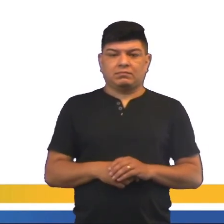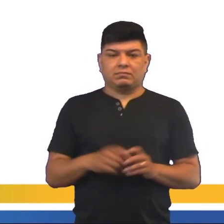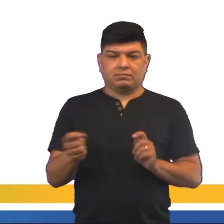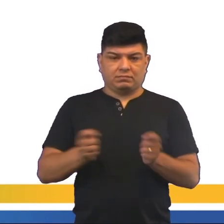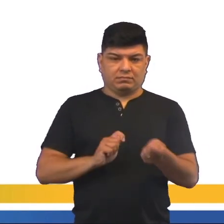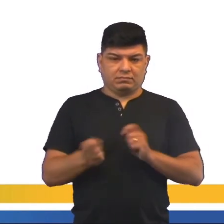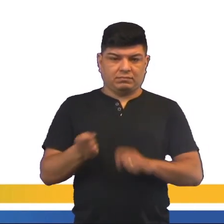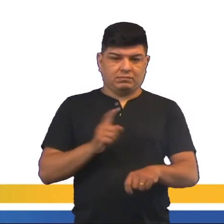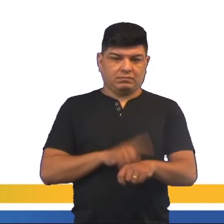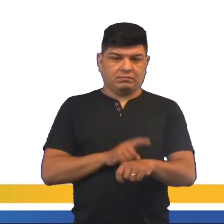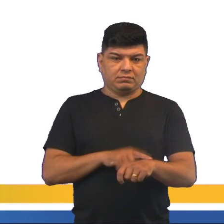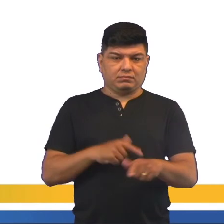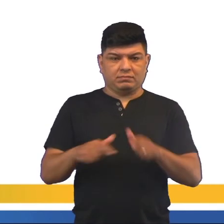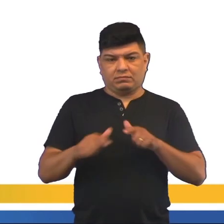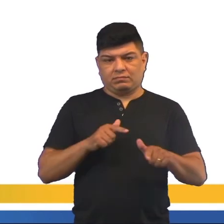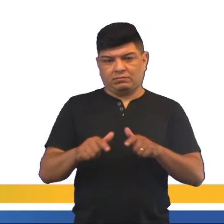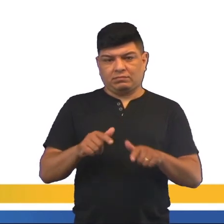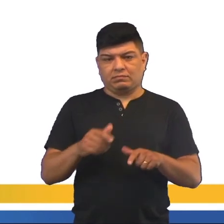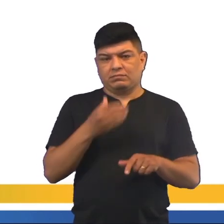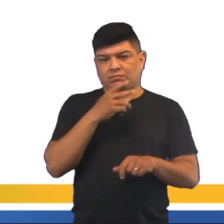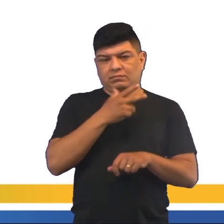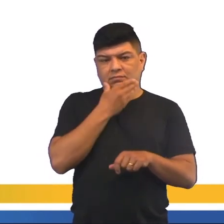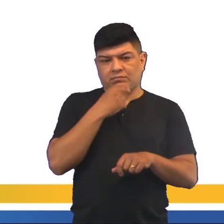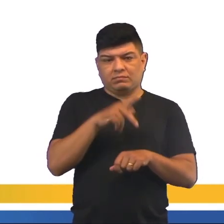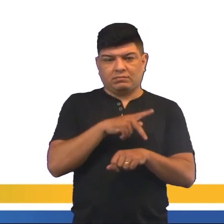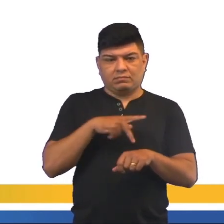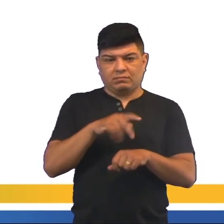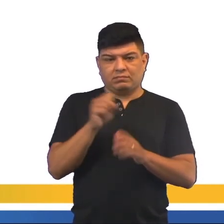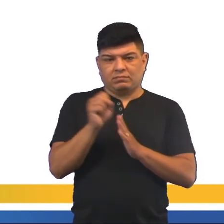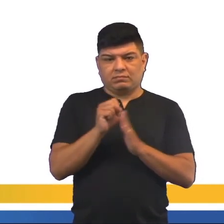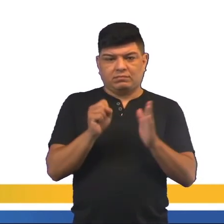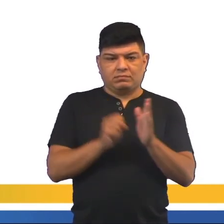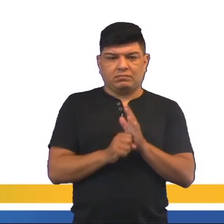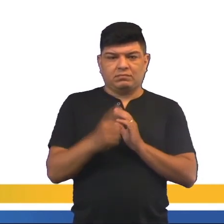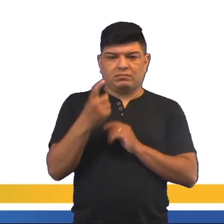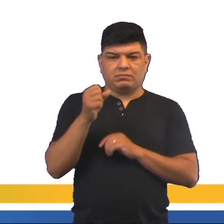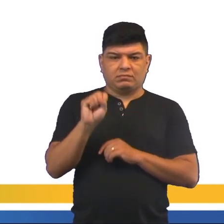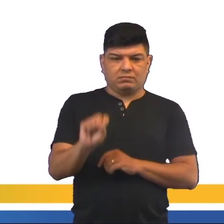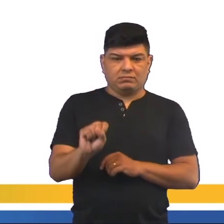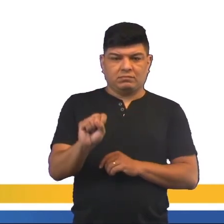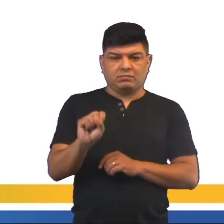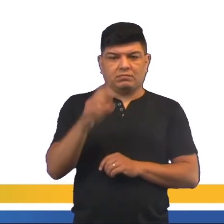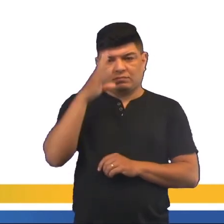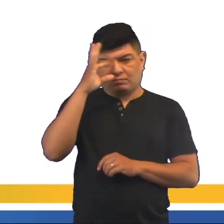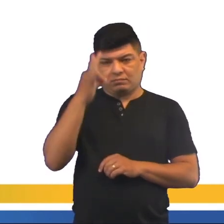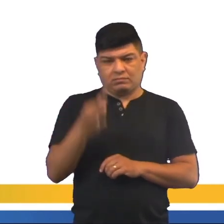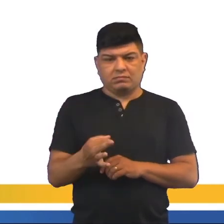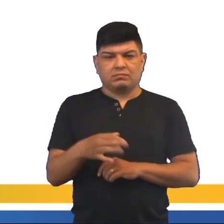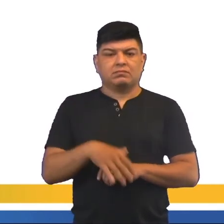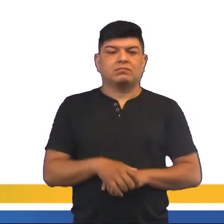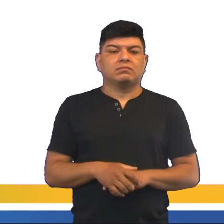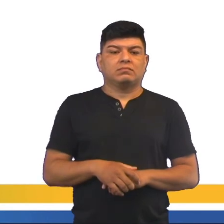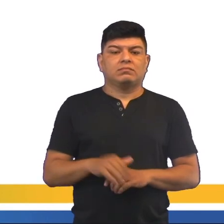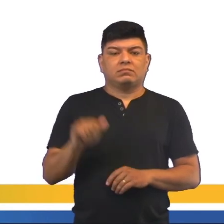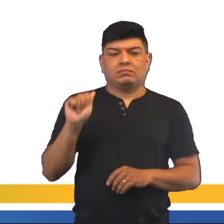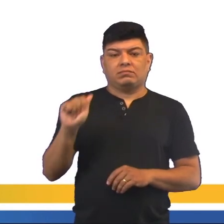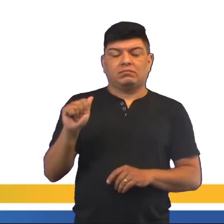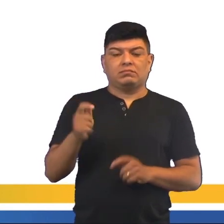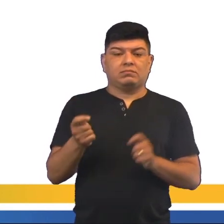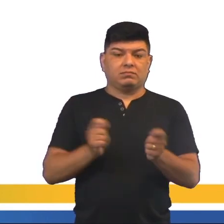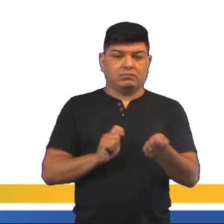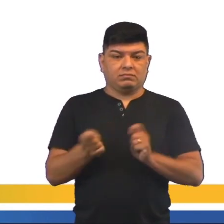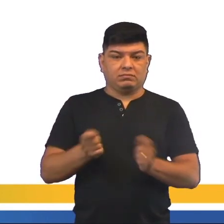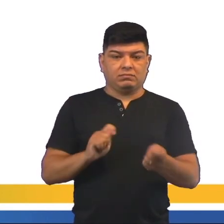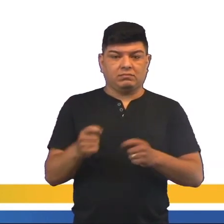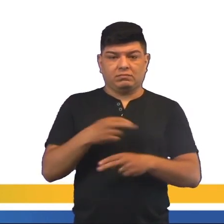Sob o controle do tempo e a situação dos trabalhadores na Inglaterra do século XVIII, né, assinale a alternativa correta.